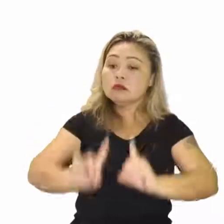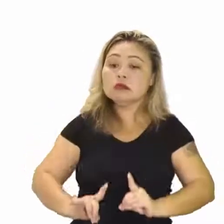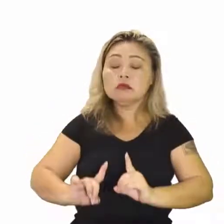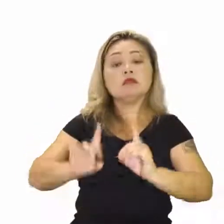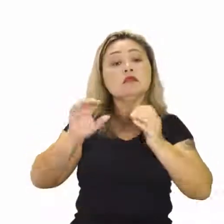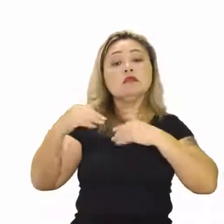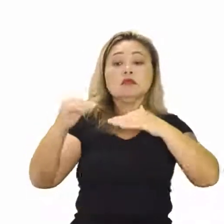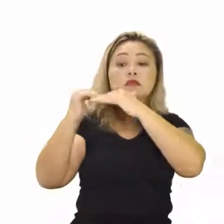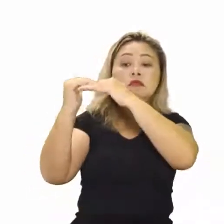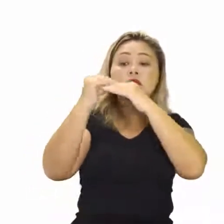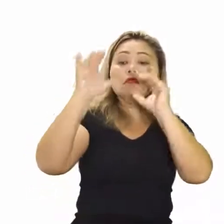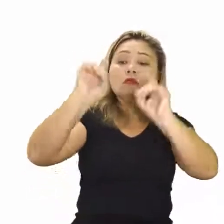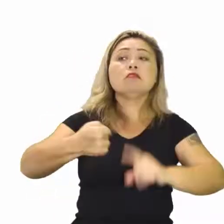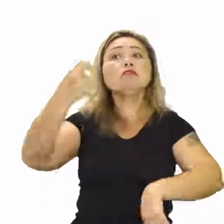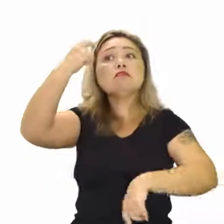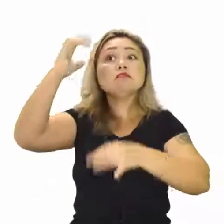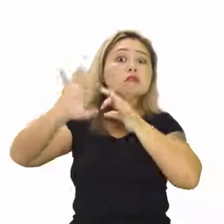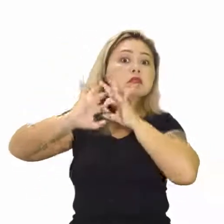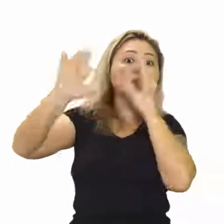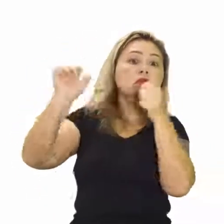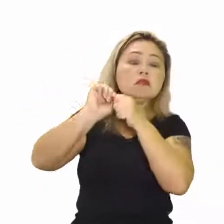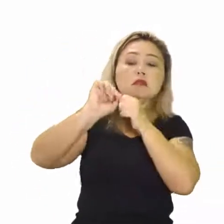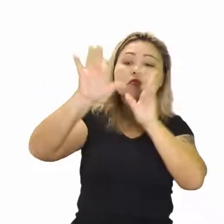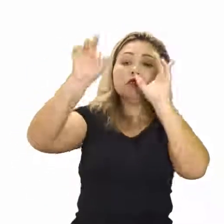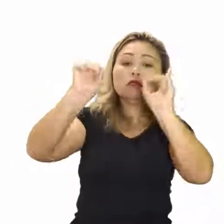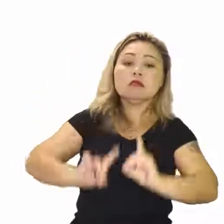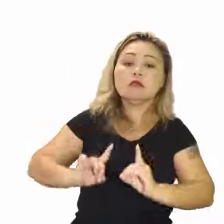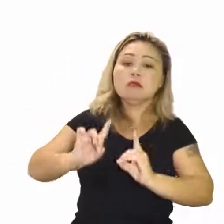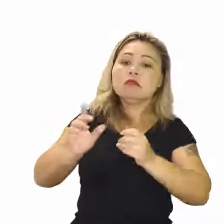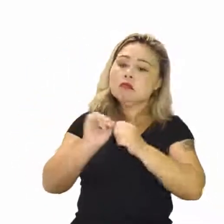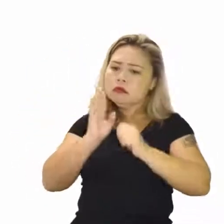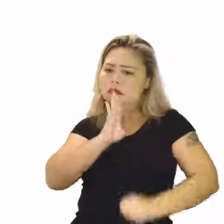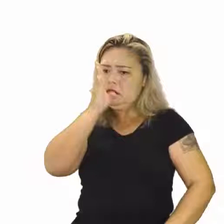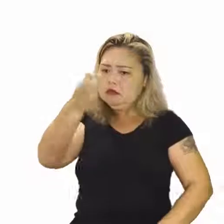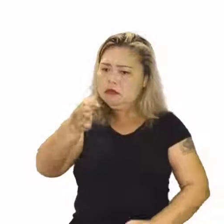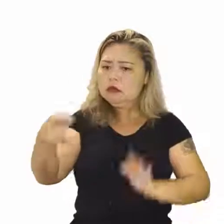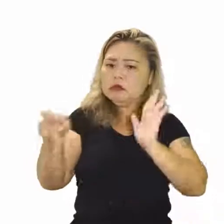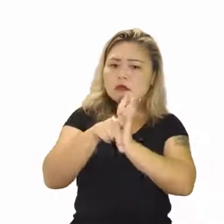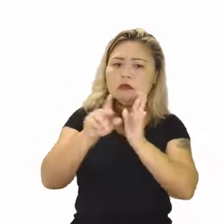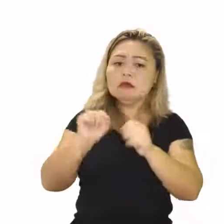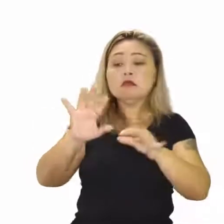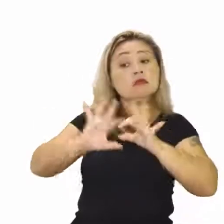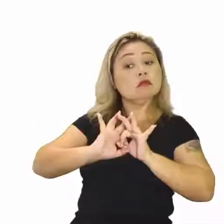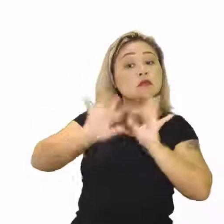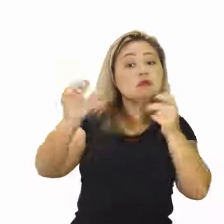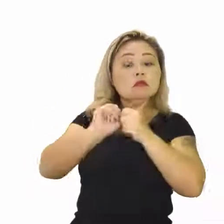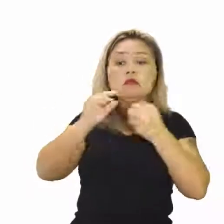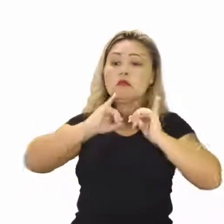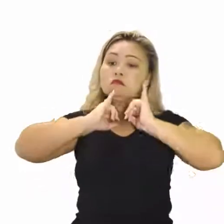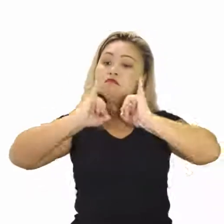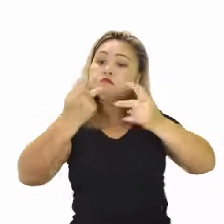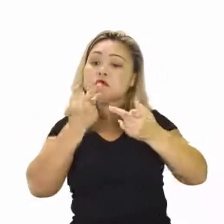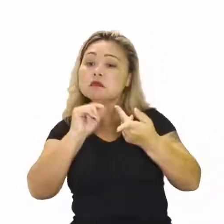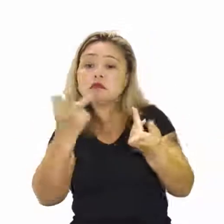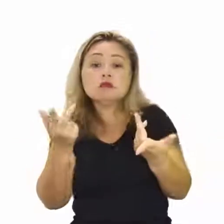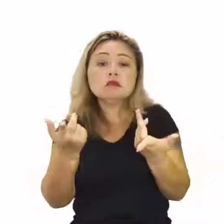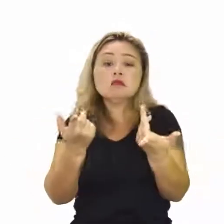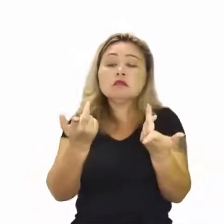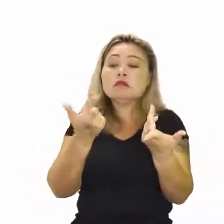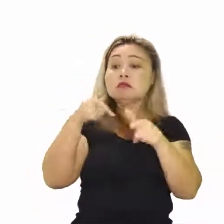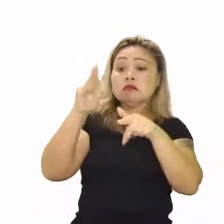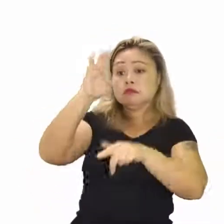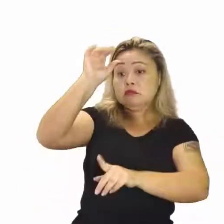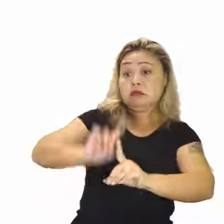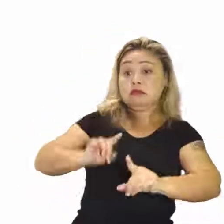à igualdade, o direito ao pensamento, o direito à autodeterminação, à liberdade, à expressão,